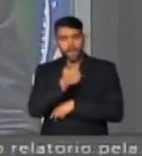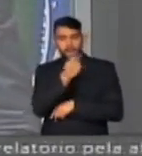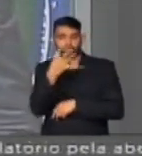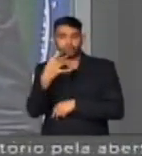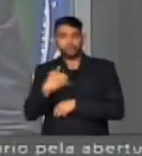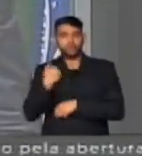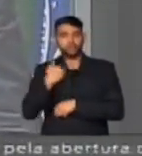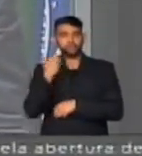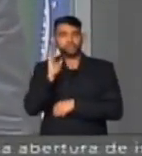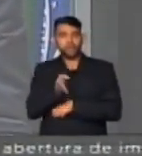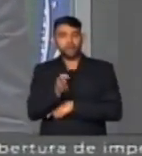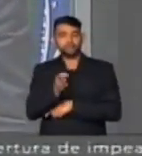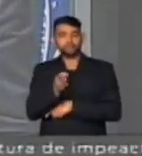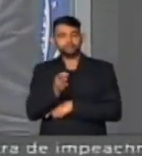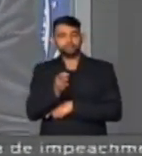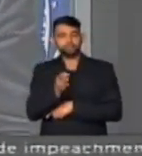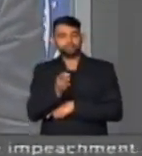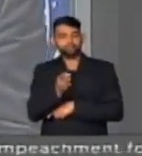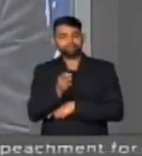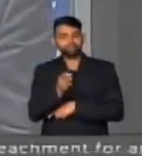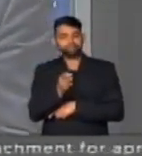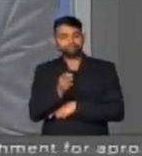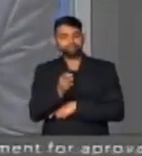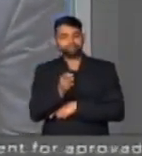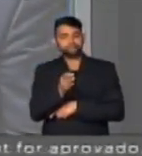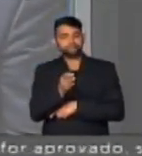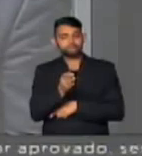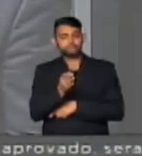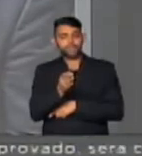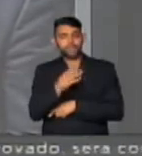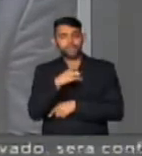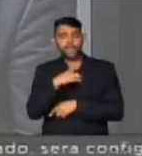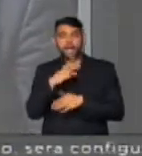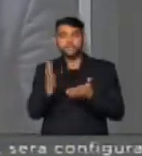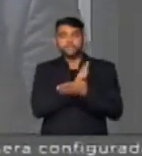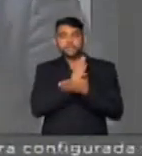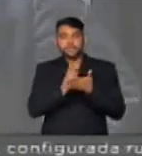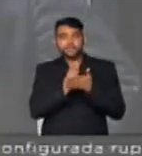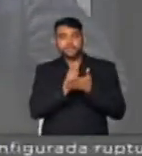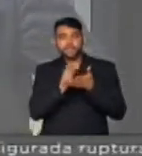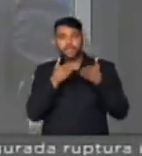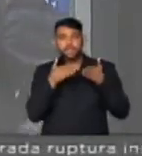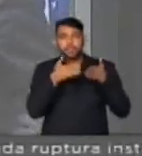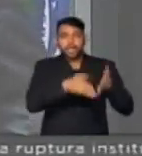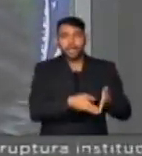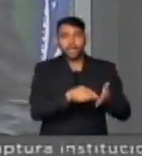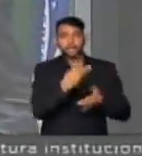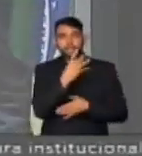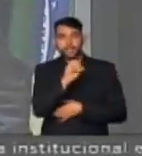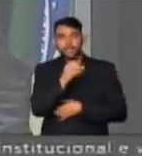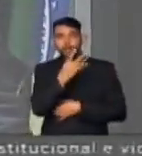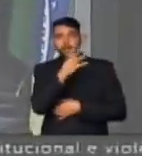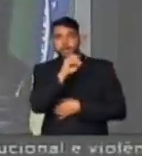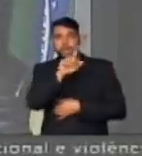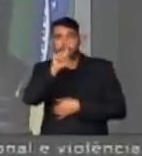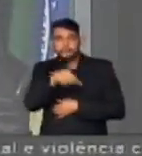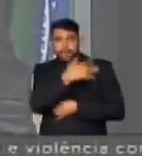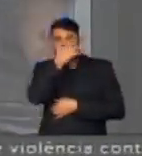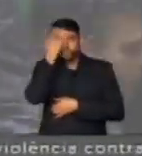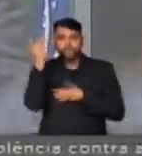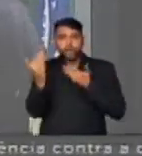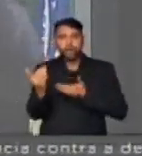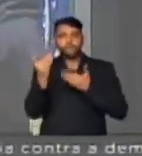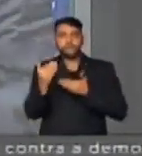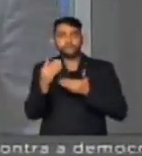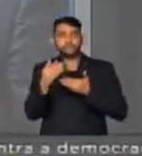anos sepulta 30 mil meninos e meninas por ano mortos pela droga, pelo